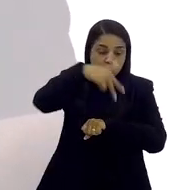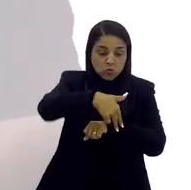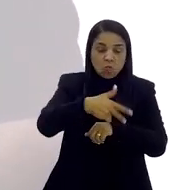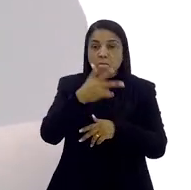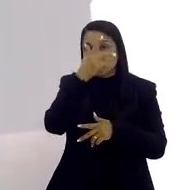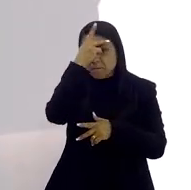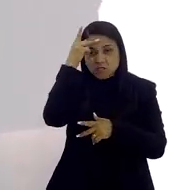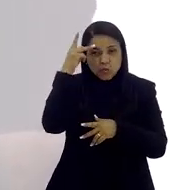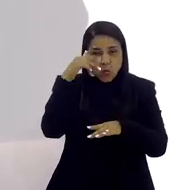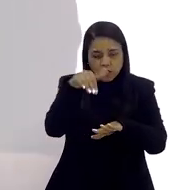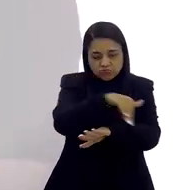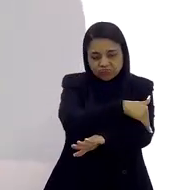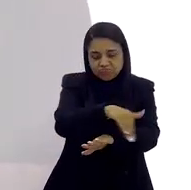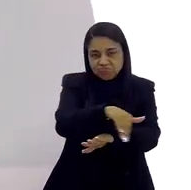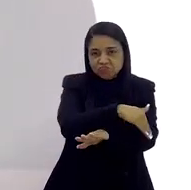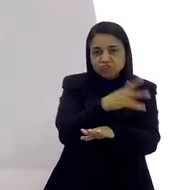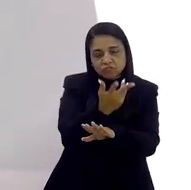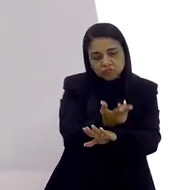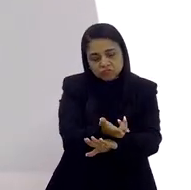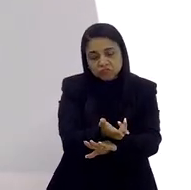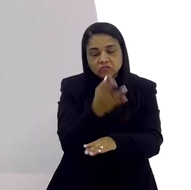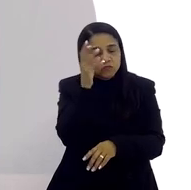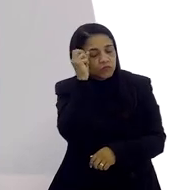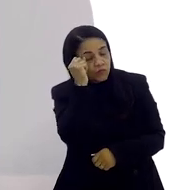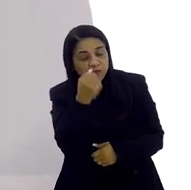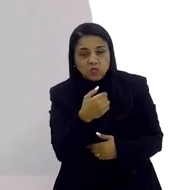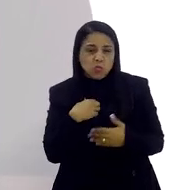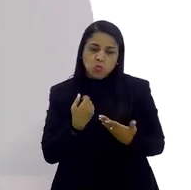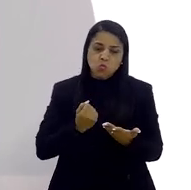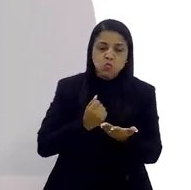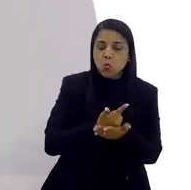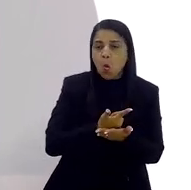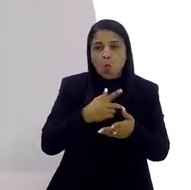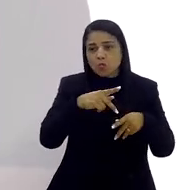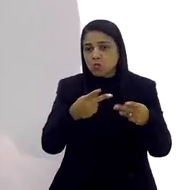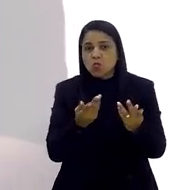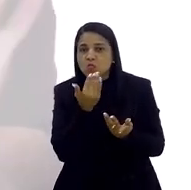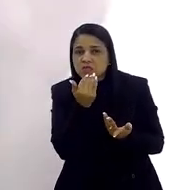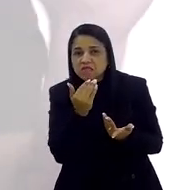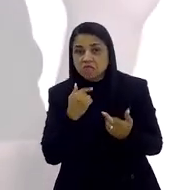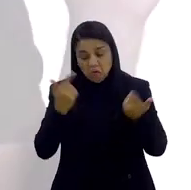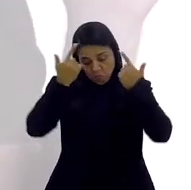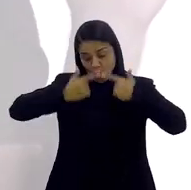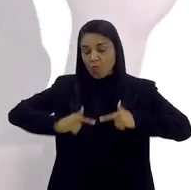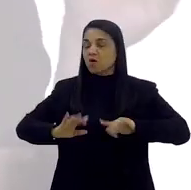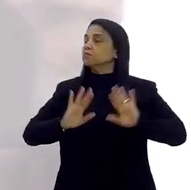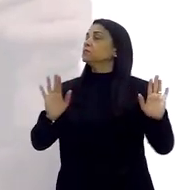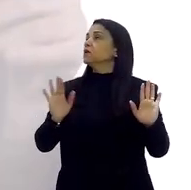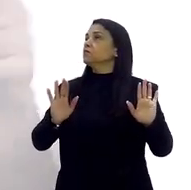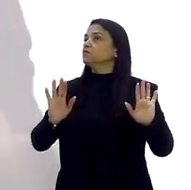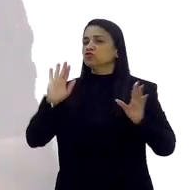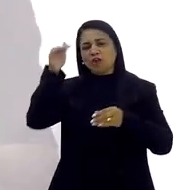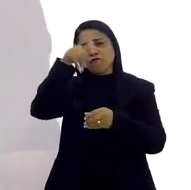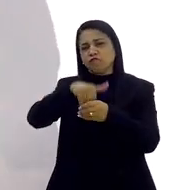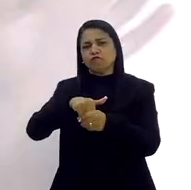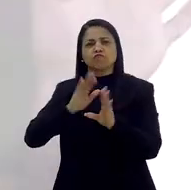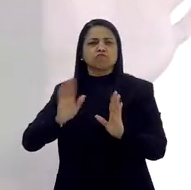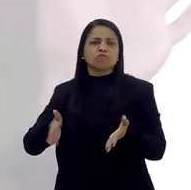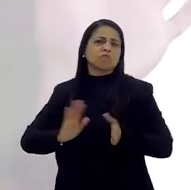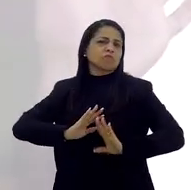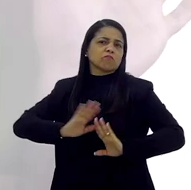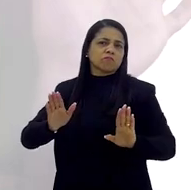dormindo ali em situação de rua e não como um prato de comida para ela porque eu também mesimo disso eu falei não já voltei